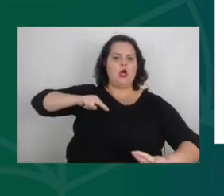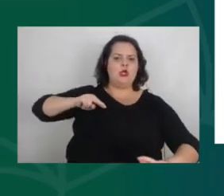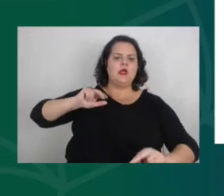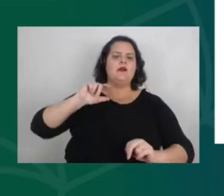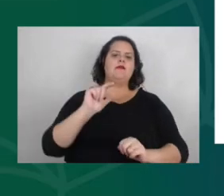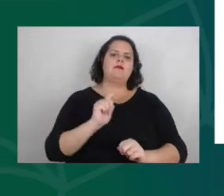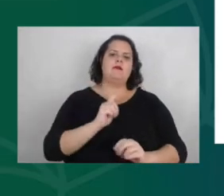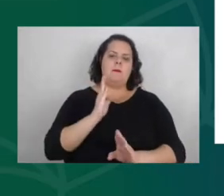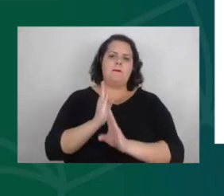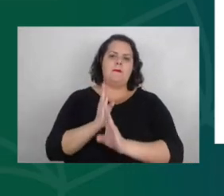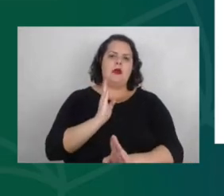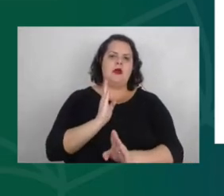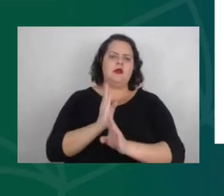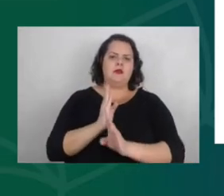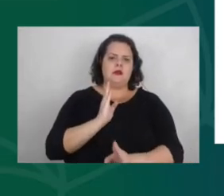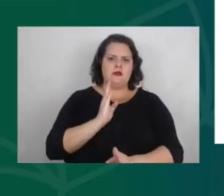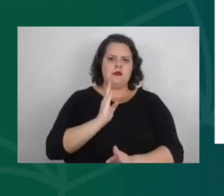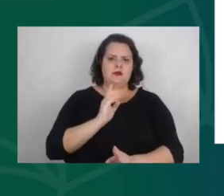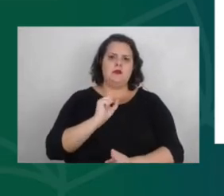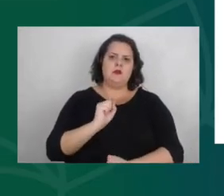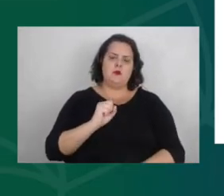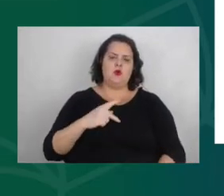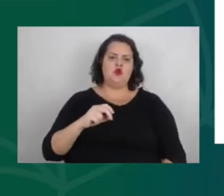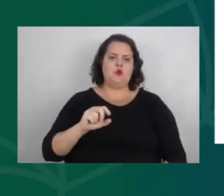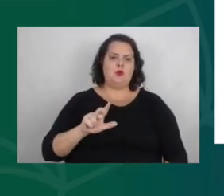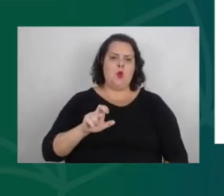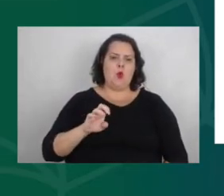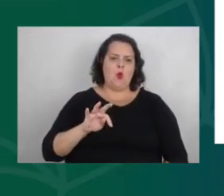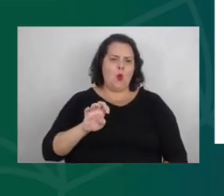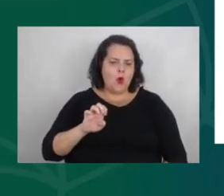identificar. O poluente pode causar, por exemplo,